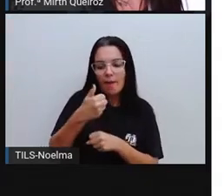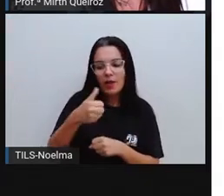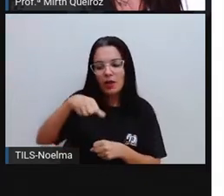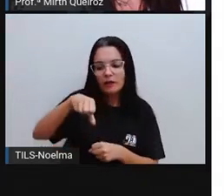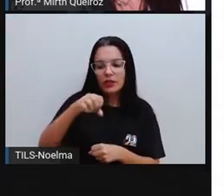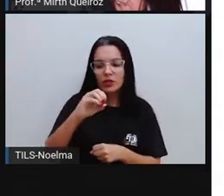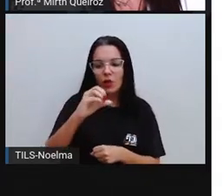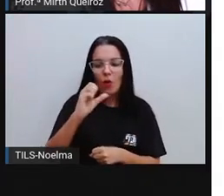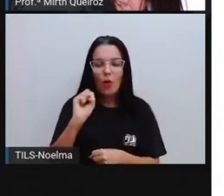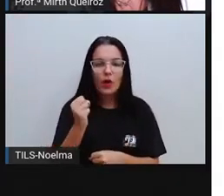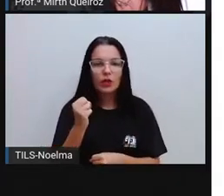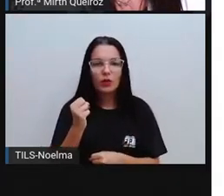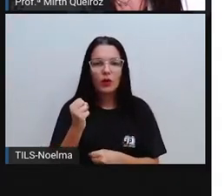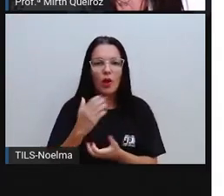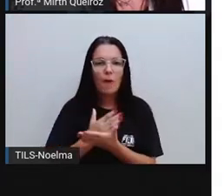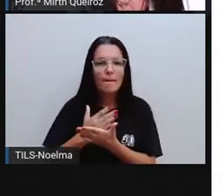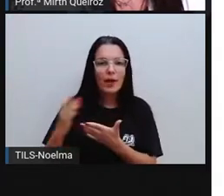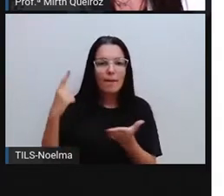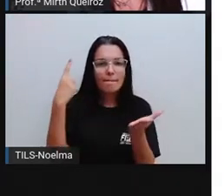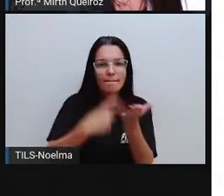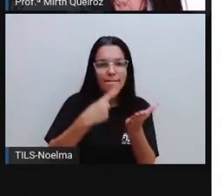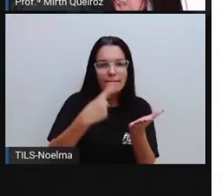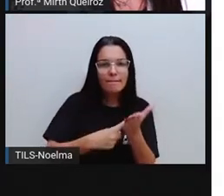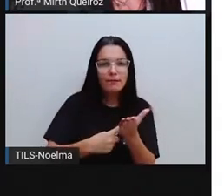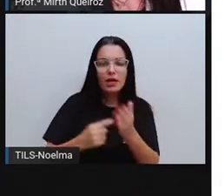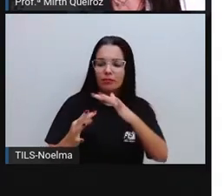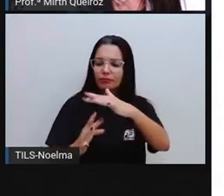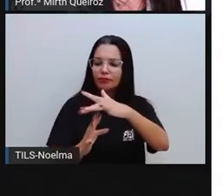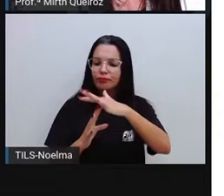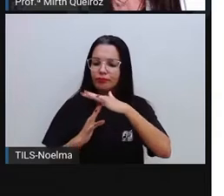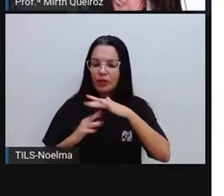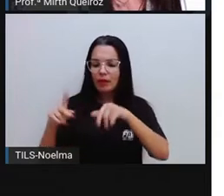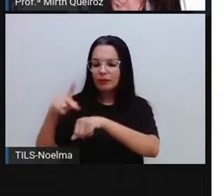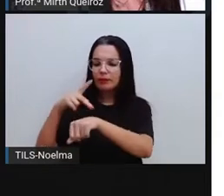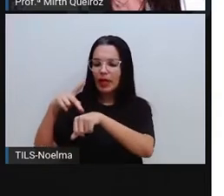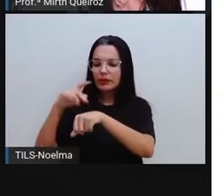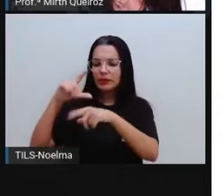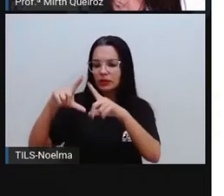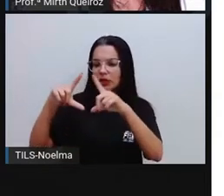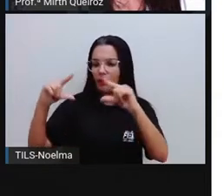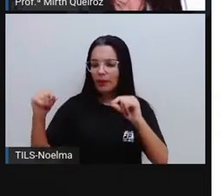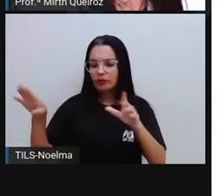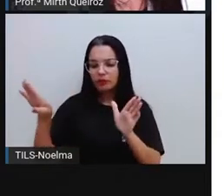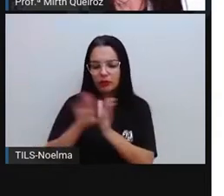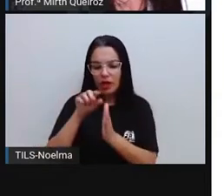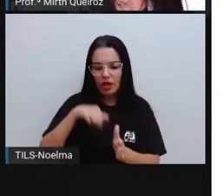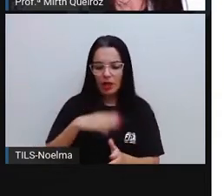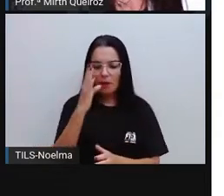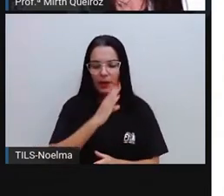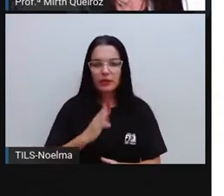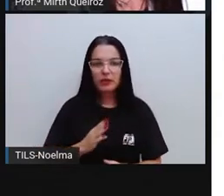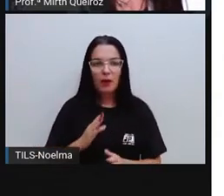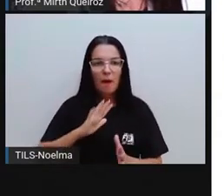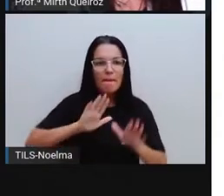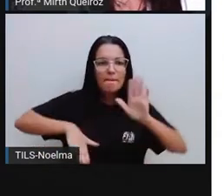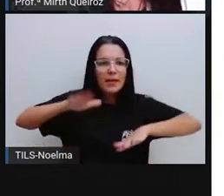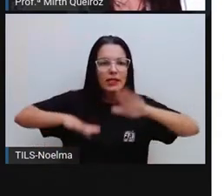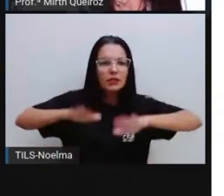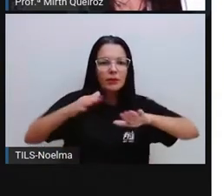ao Brasil. Eram 165 famílias, totalizando cerca